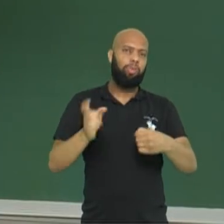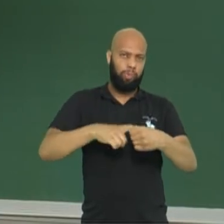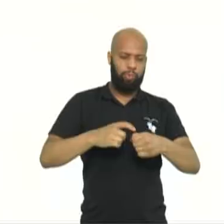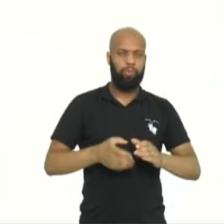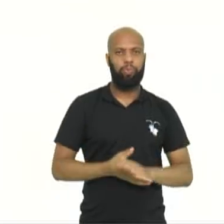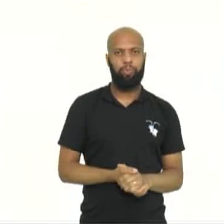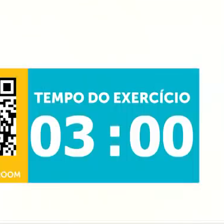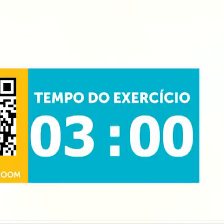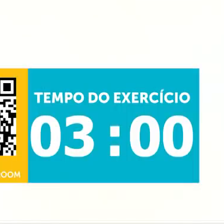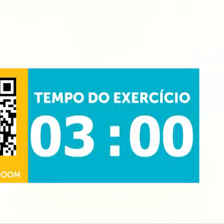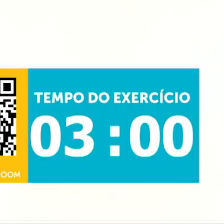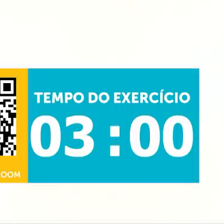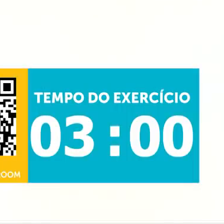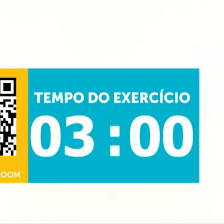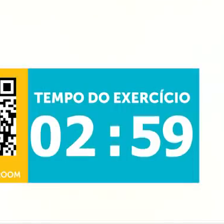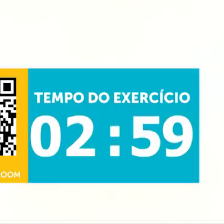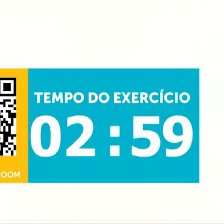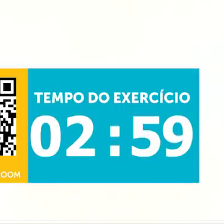voltamos.